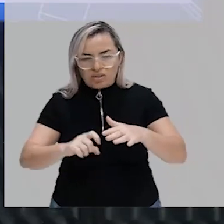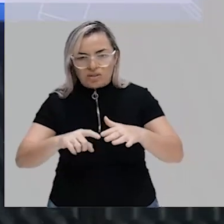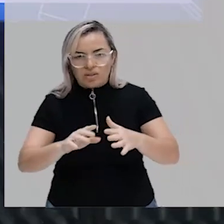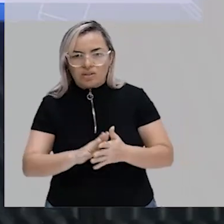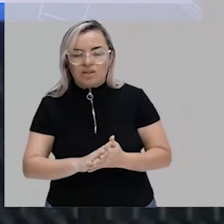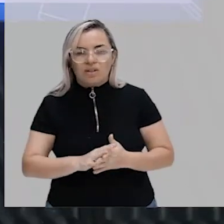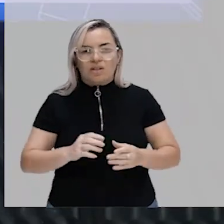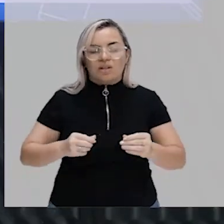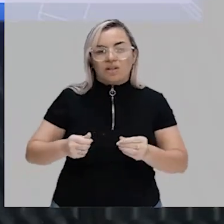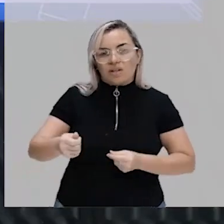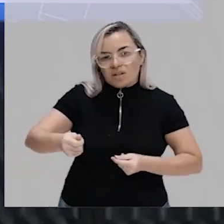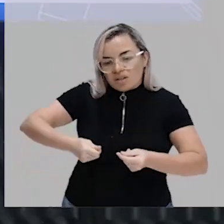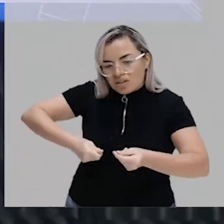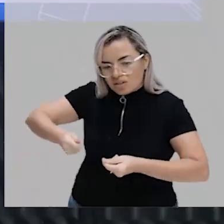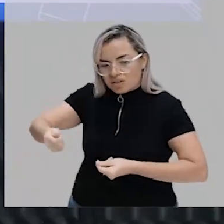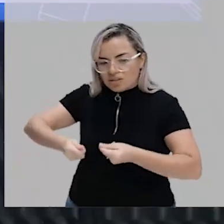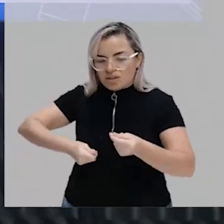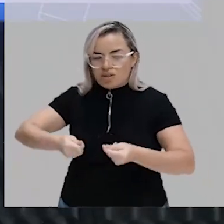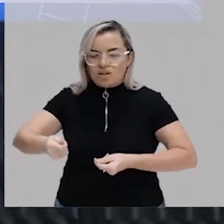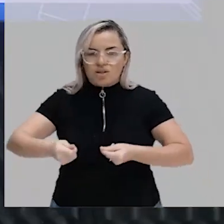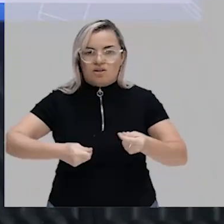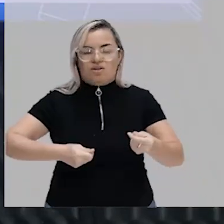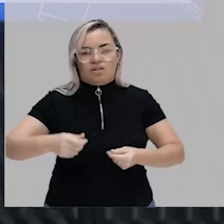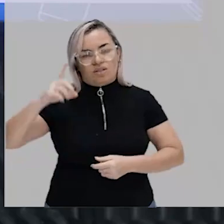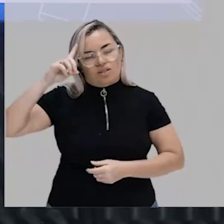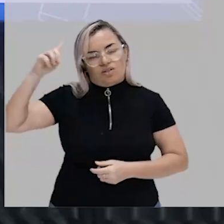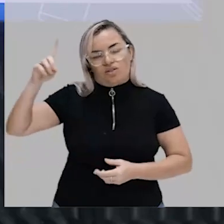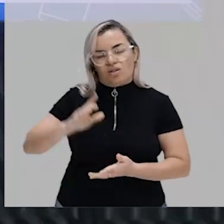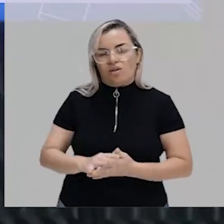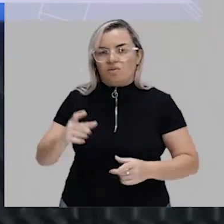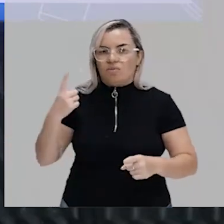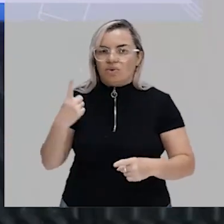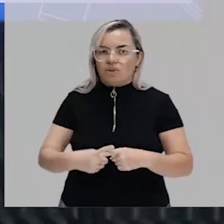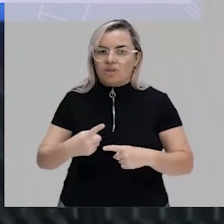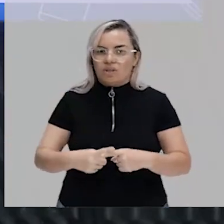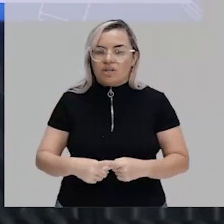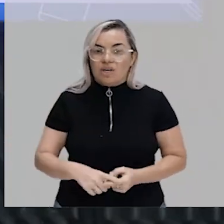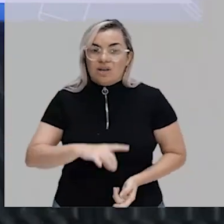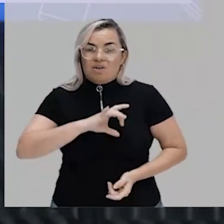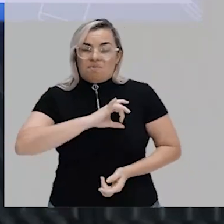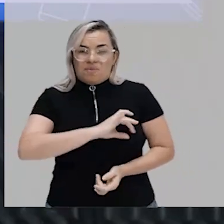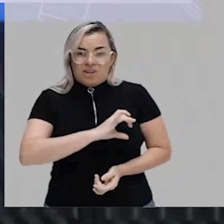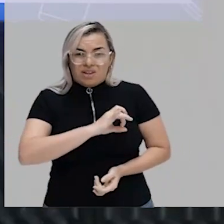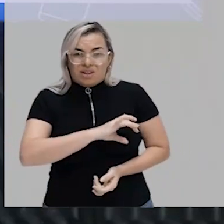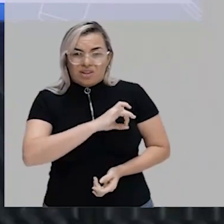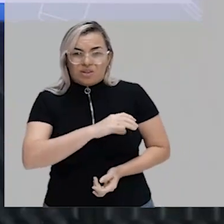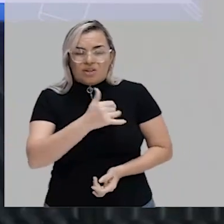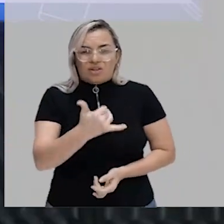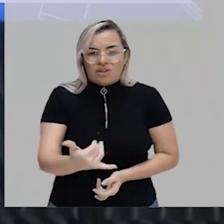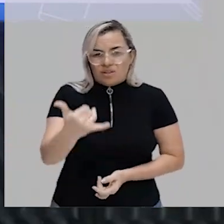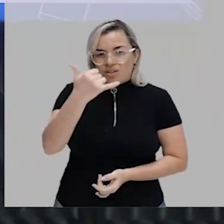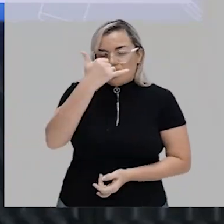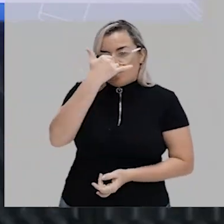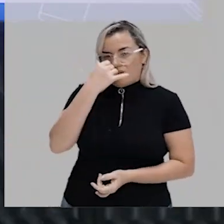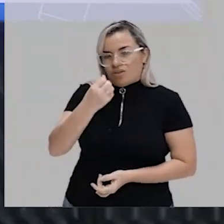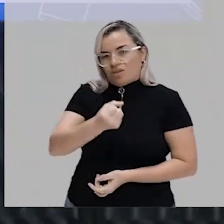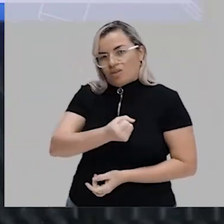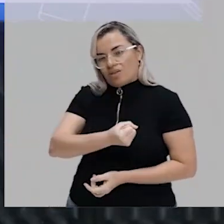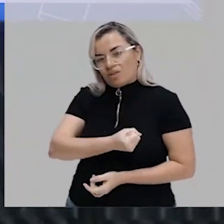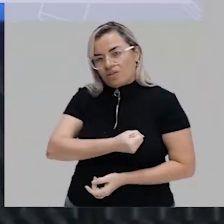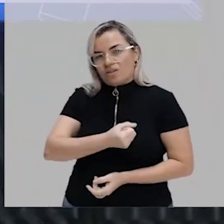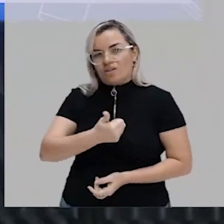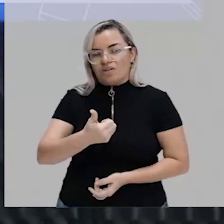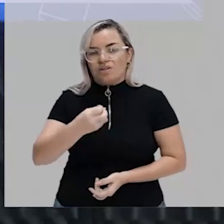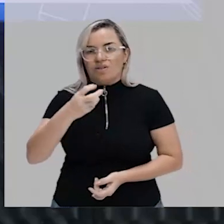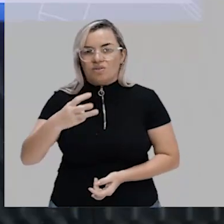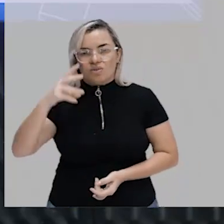medo de que aquilo possa não vingar, possa não dar certo, por conta da data, né, da sexta-feira 13. Gente, obviamente isso é uma